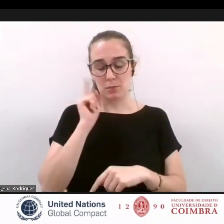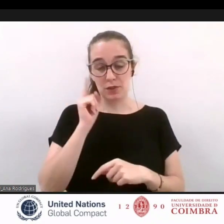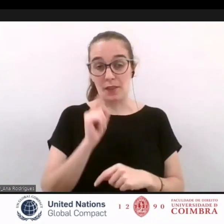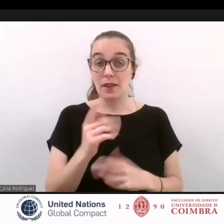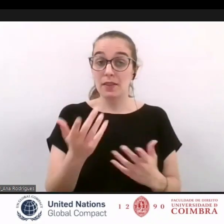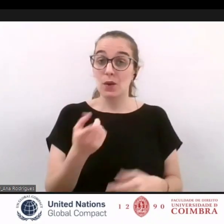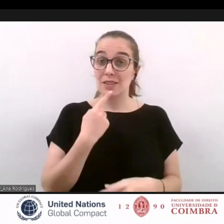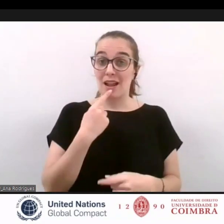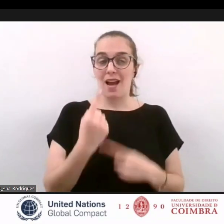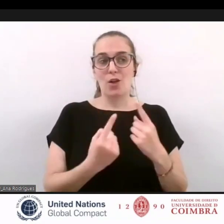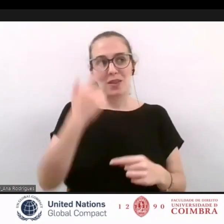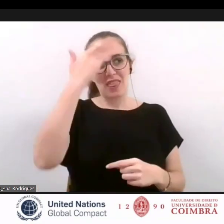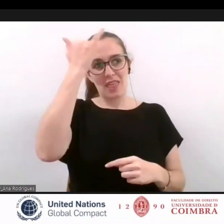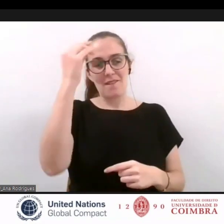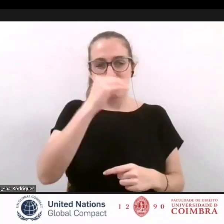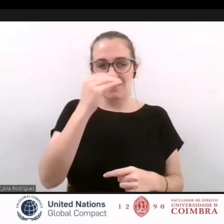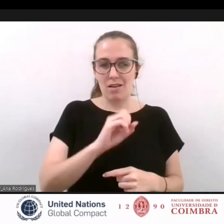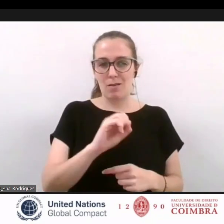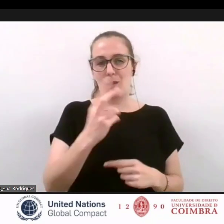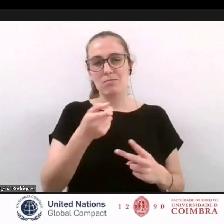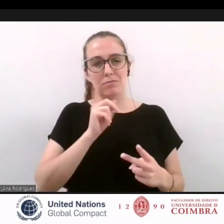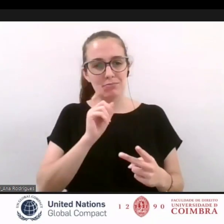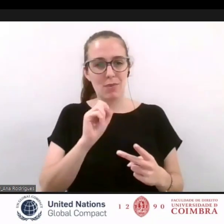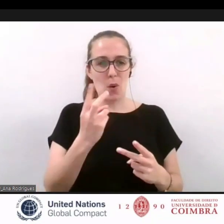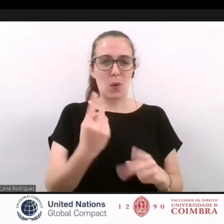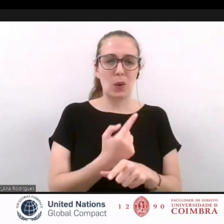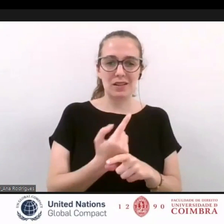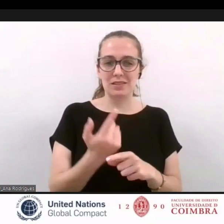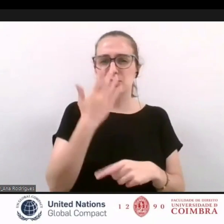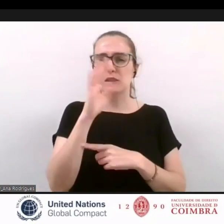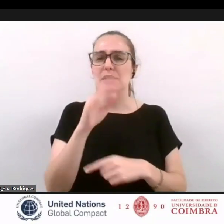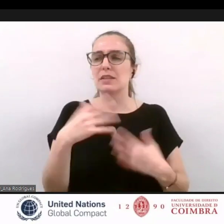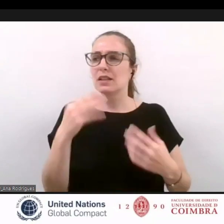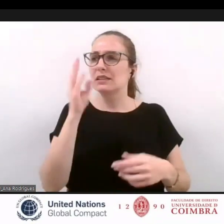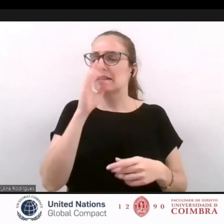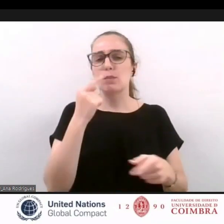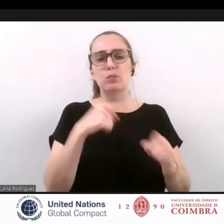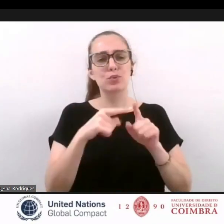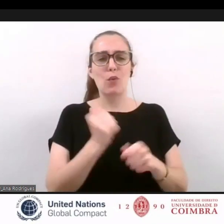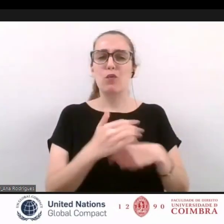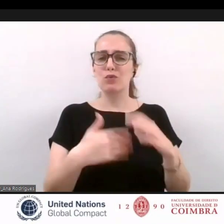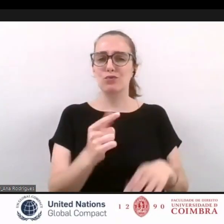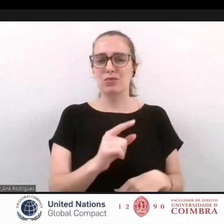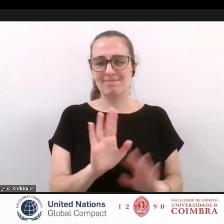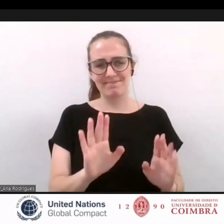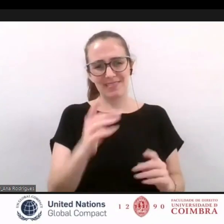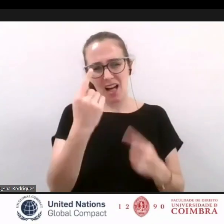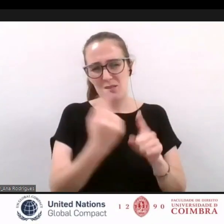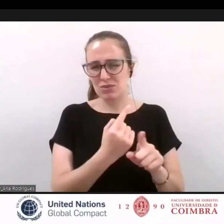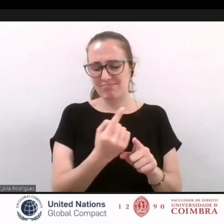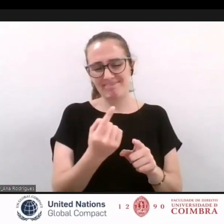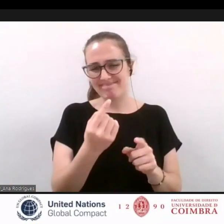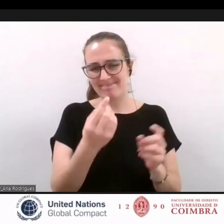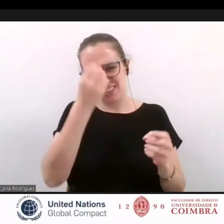afastar certos clichês, e isso pode ser relativamente, por exemplo, à ineficiência das políticas. E, mais uma vez, achamos que a educação aqui